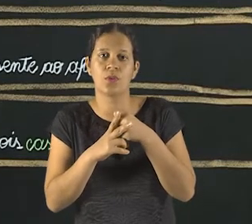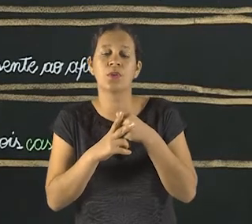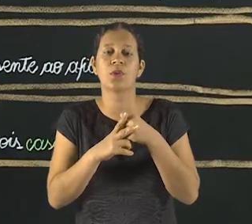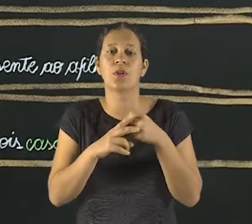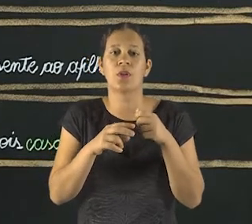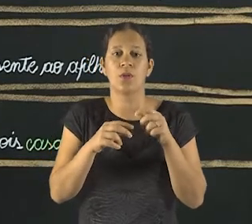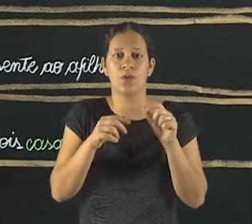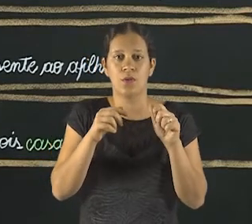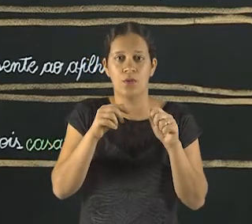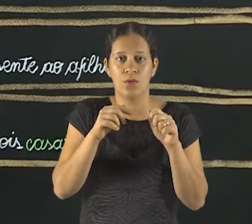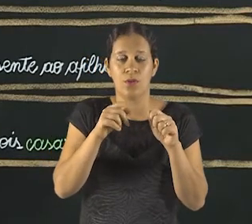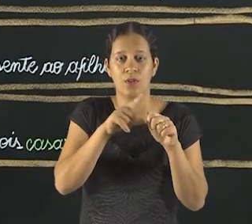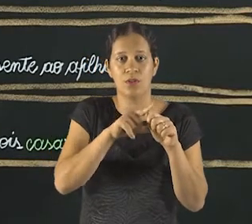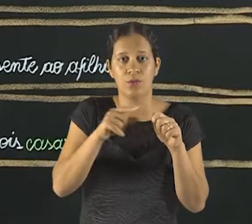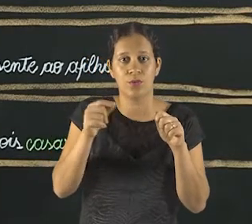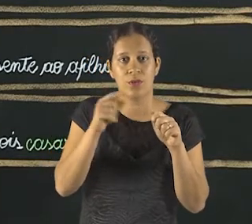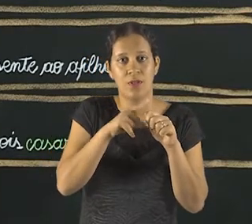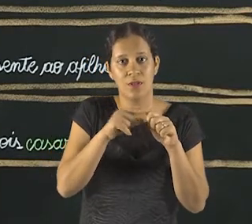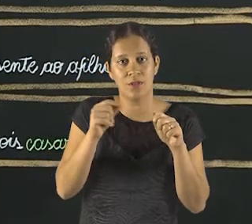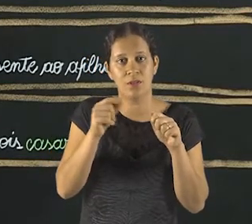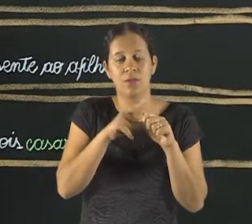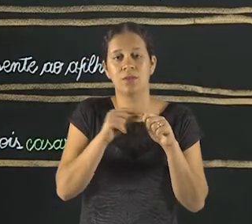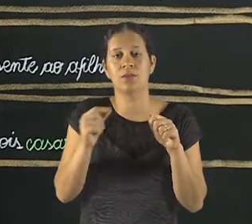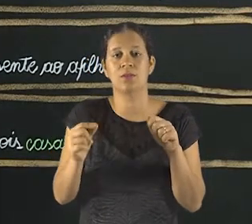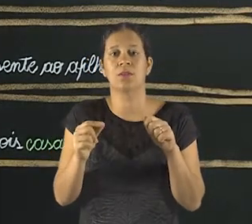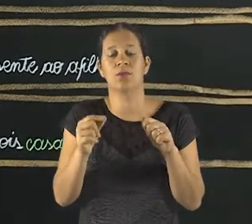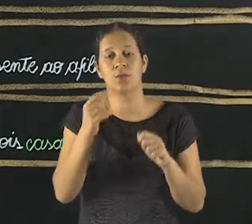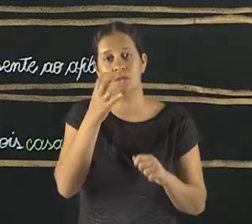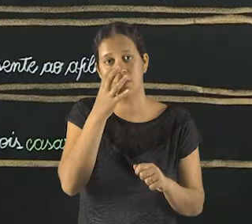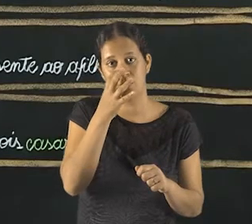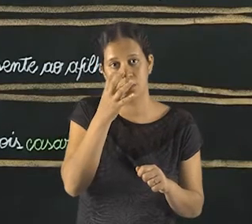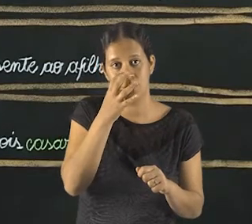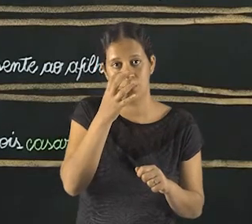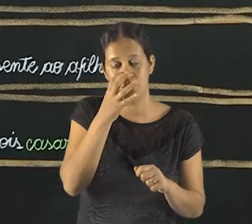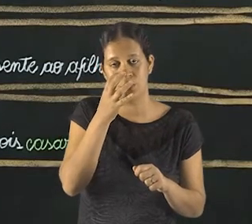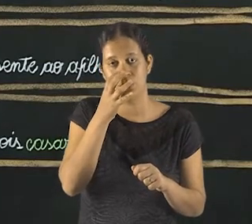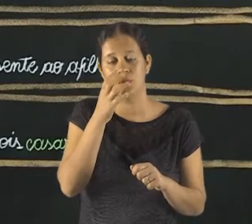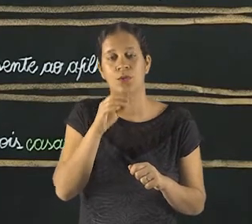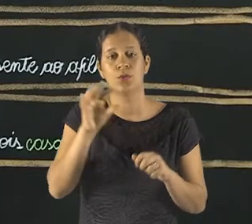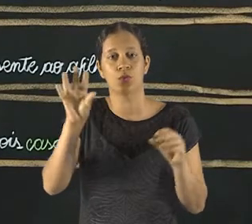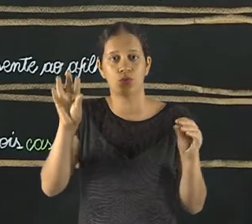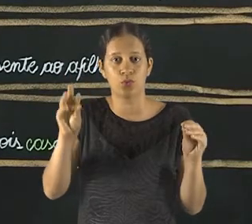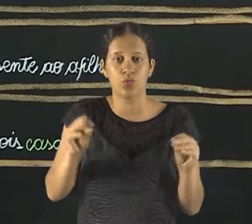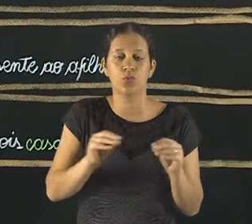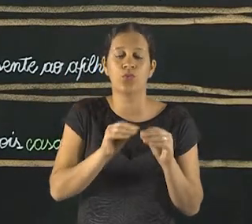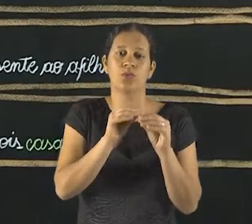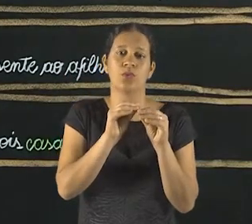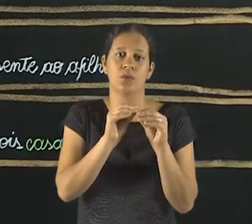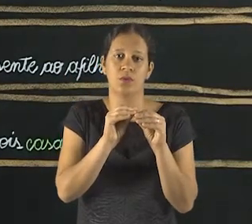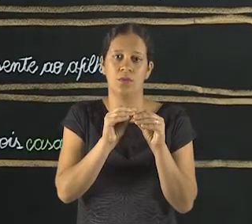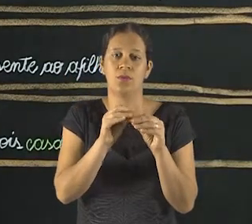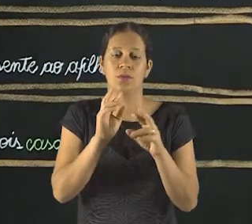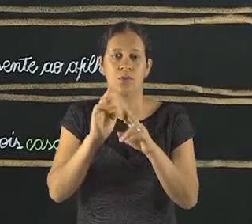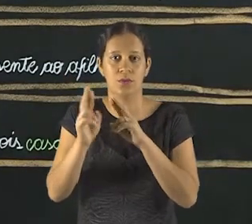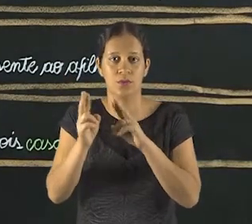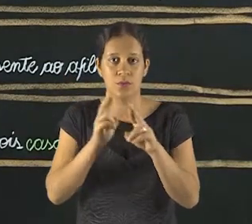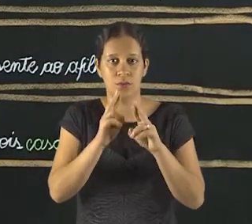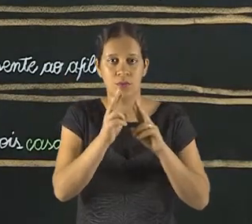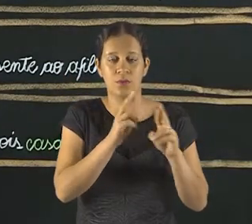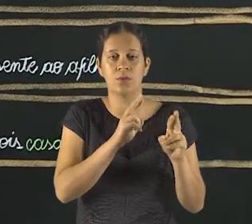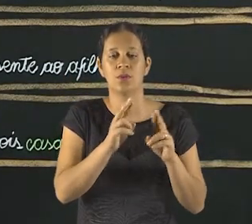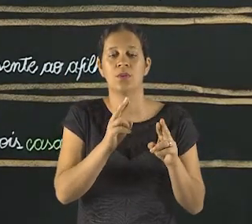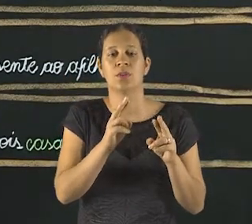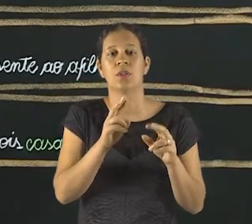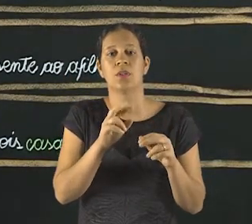verbo assistir e o artigo o. Assistiu ao espetáculo. Essa junção de preposição